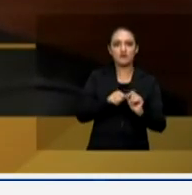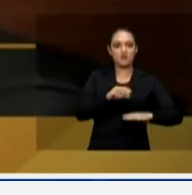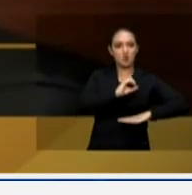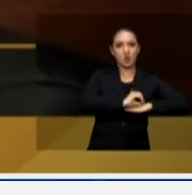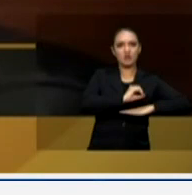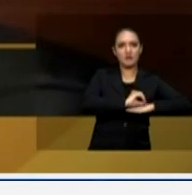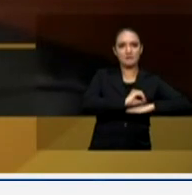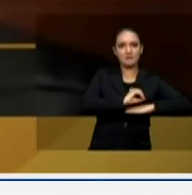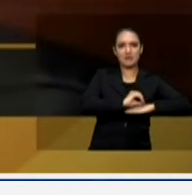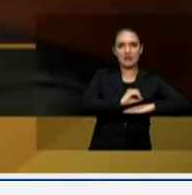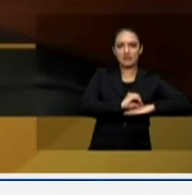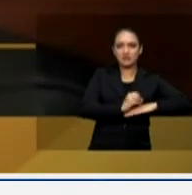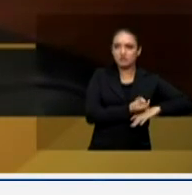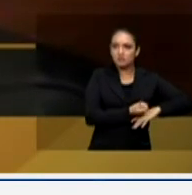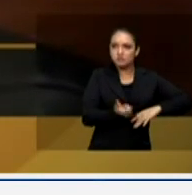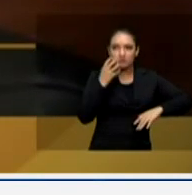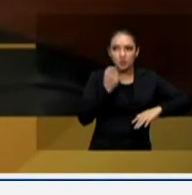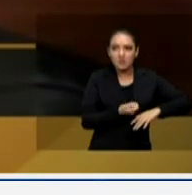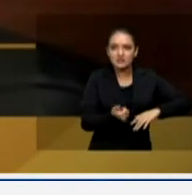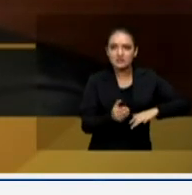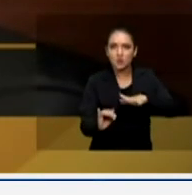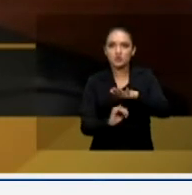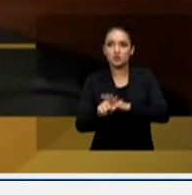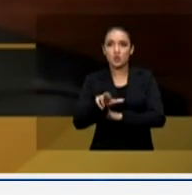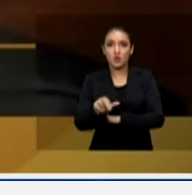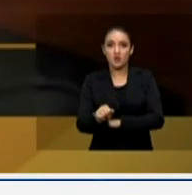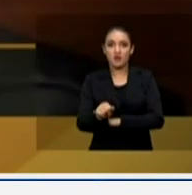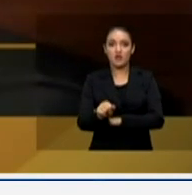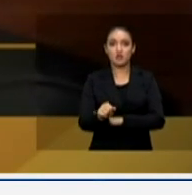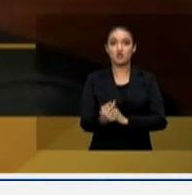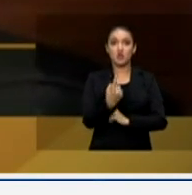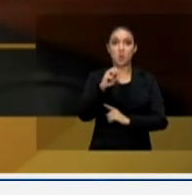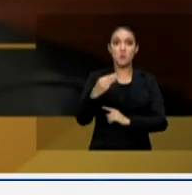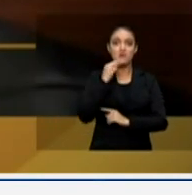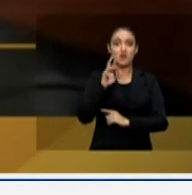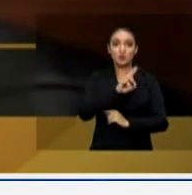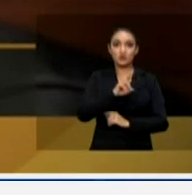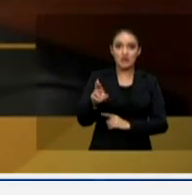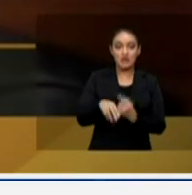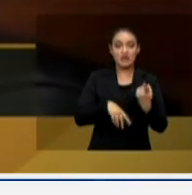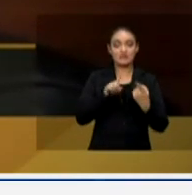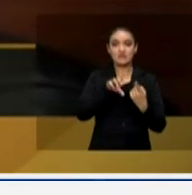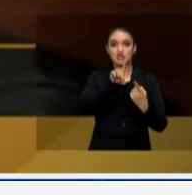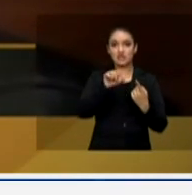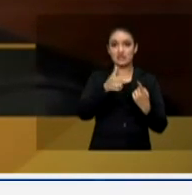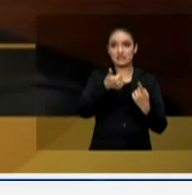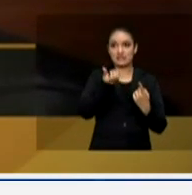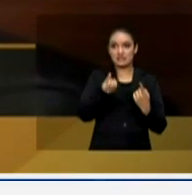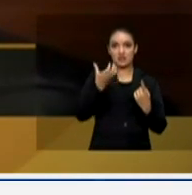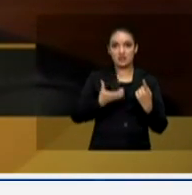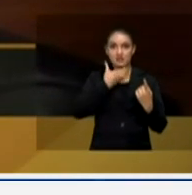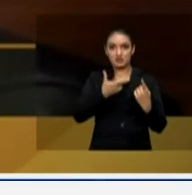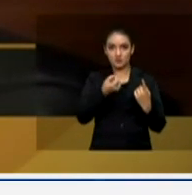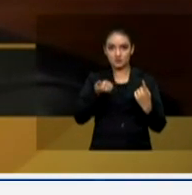os processos retornam, os processos seguem para Brasília, o juízo de Brasília vai verificar quais atos de instrução